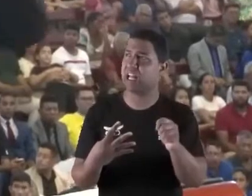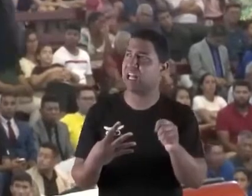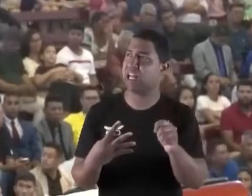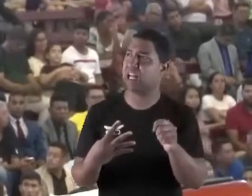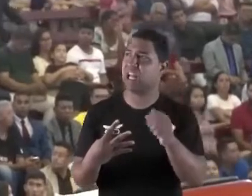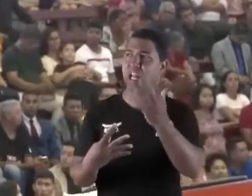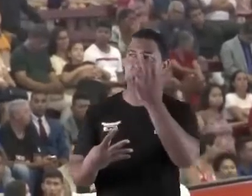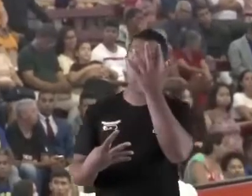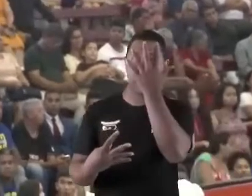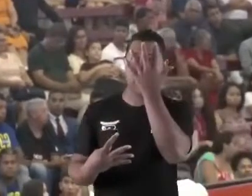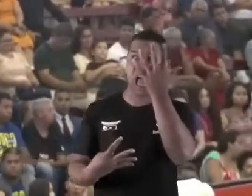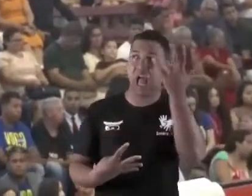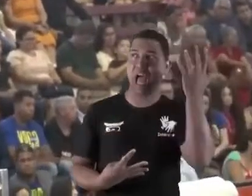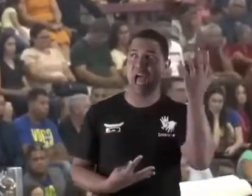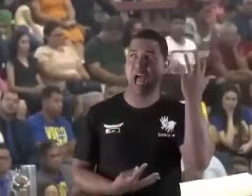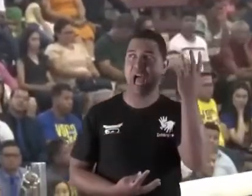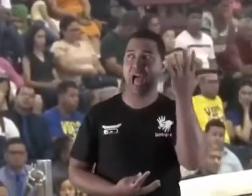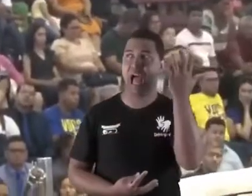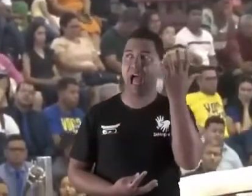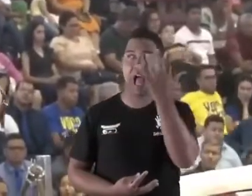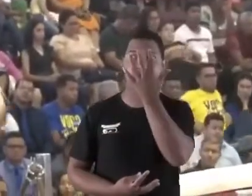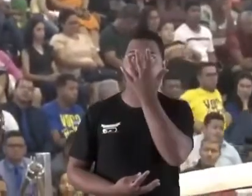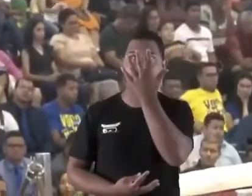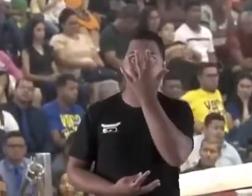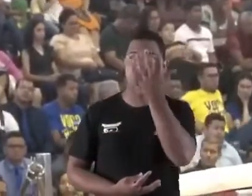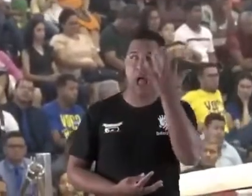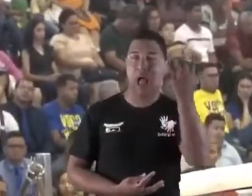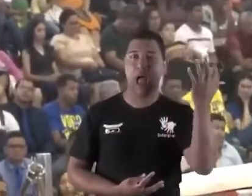Deus não te chamou para ter duas caras.